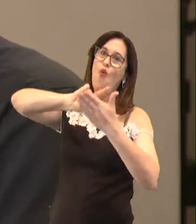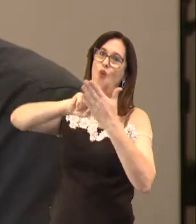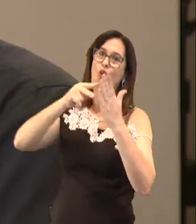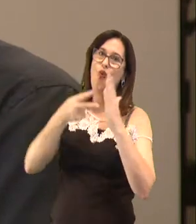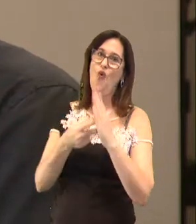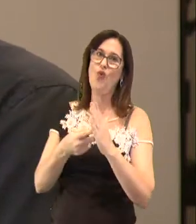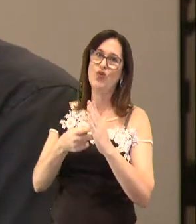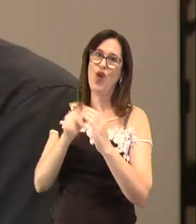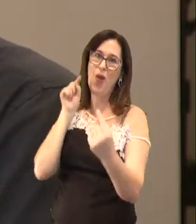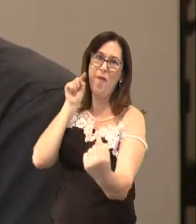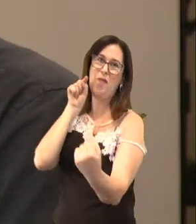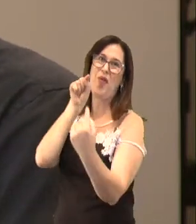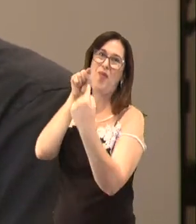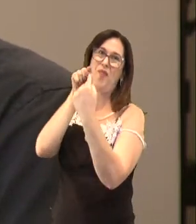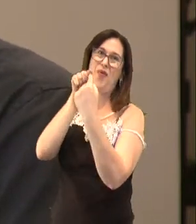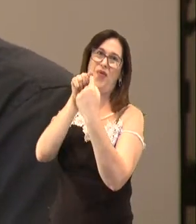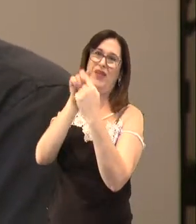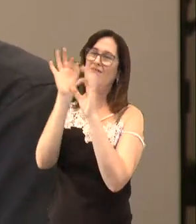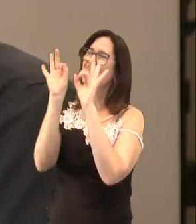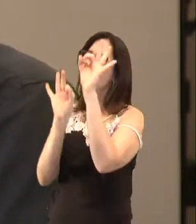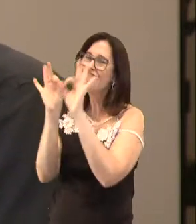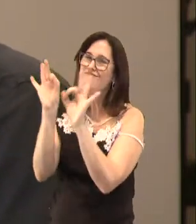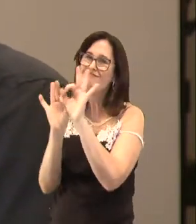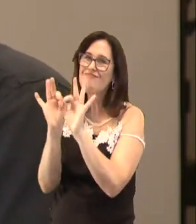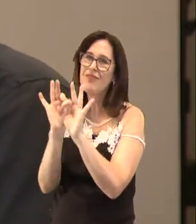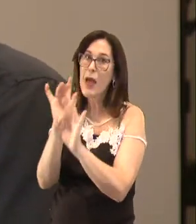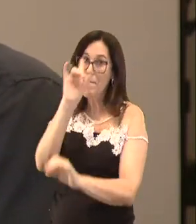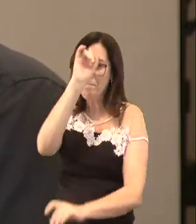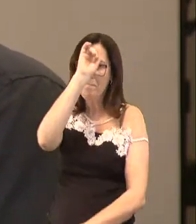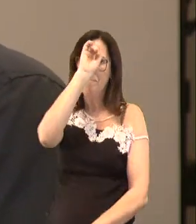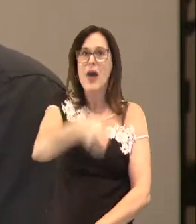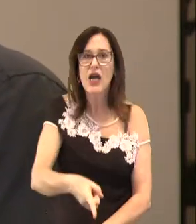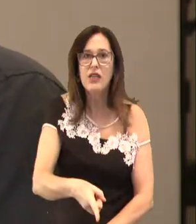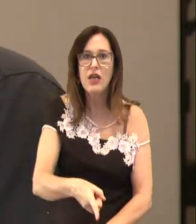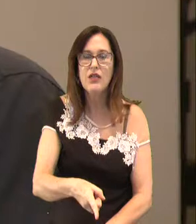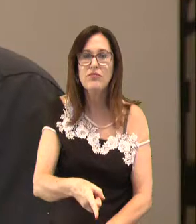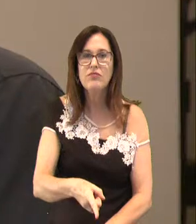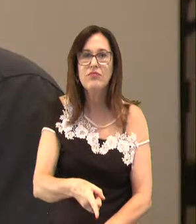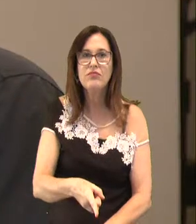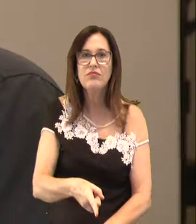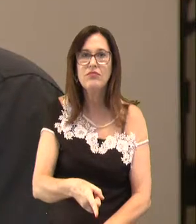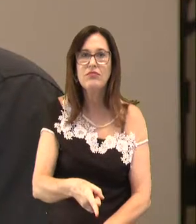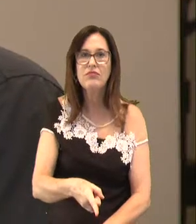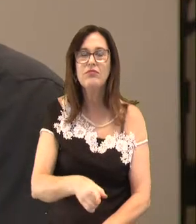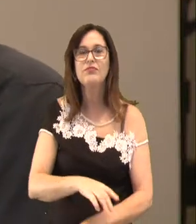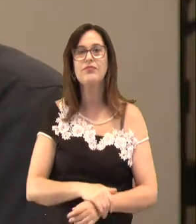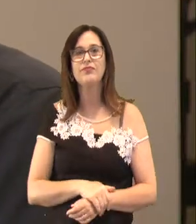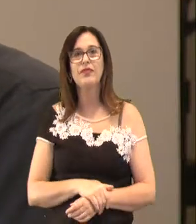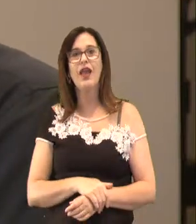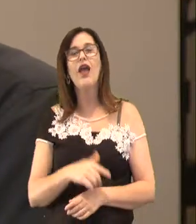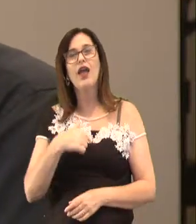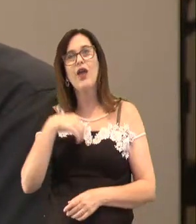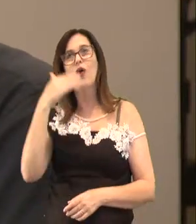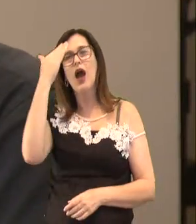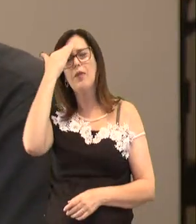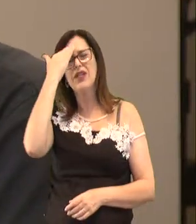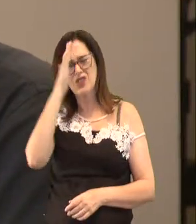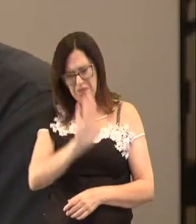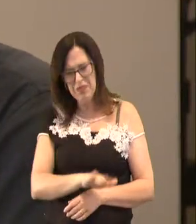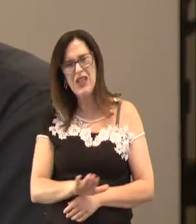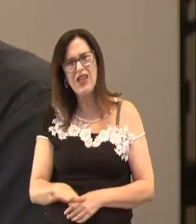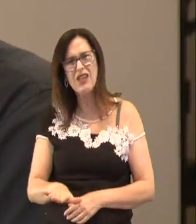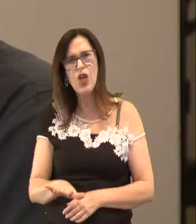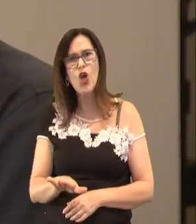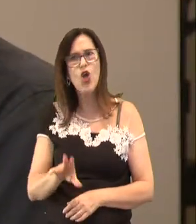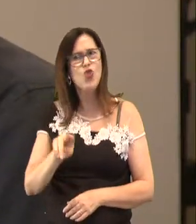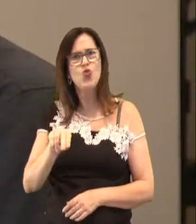de propósito, plano, decreto e determinação. Eu aprendi ainda pequeno, não me